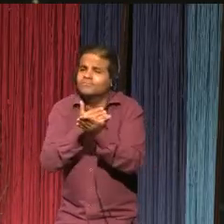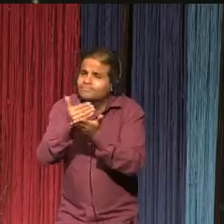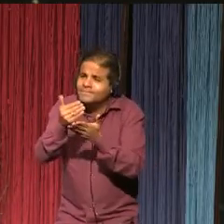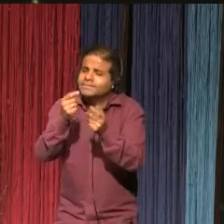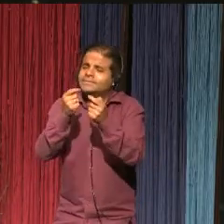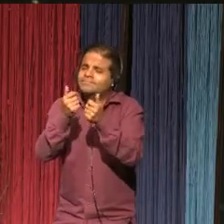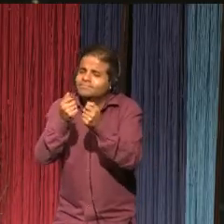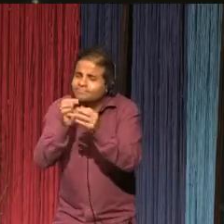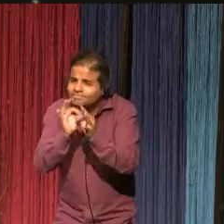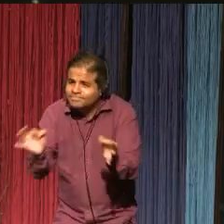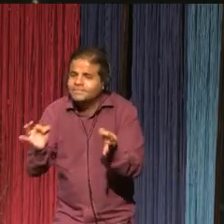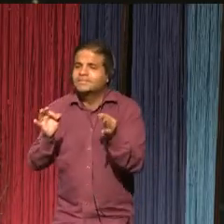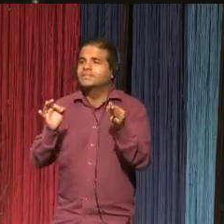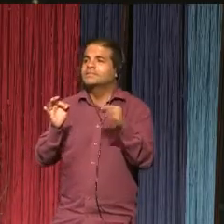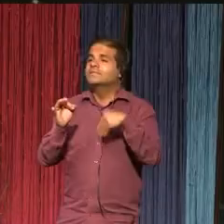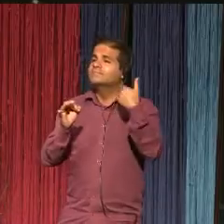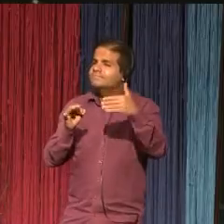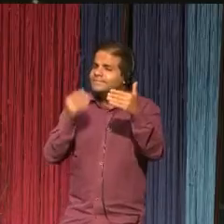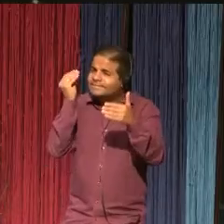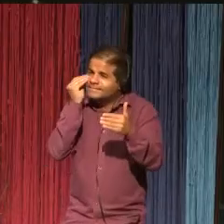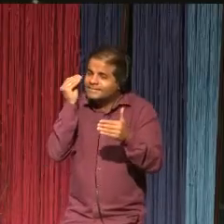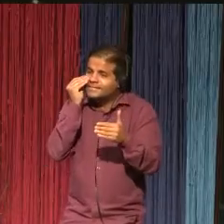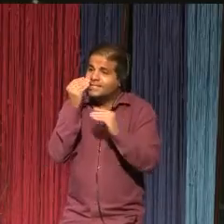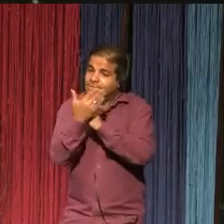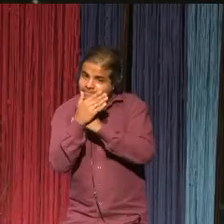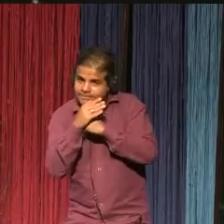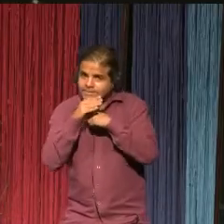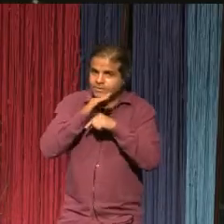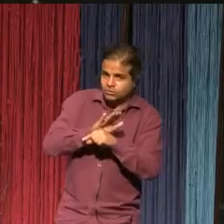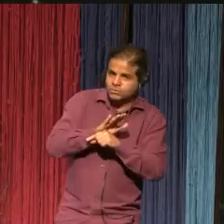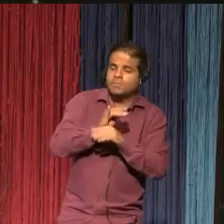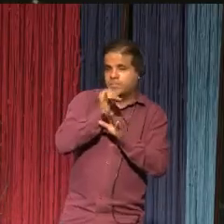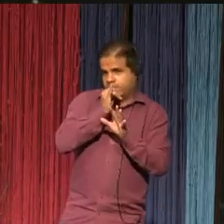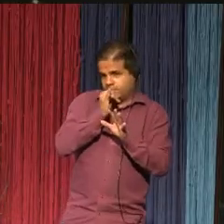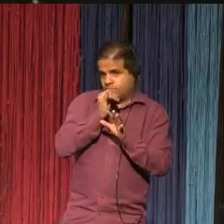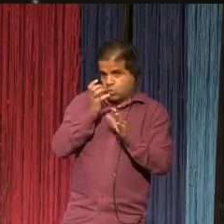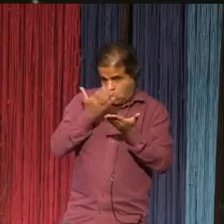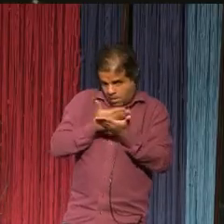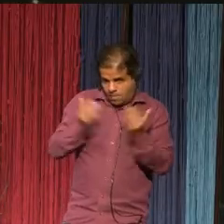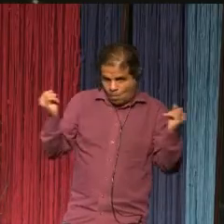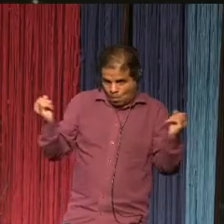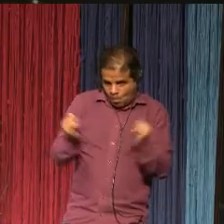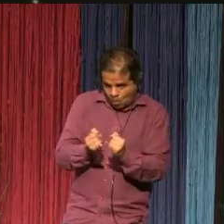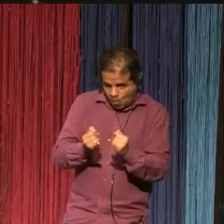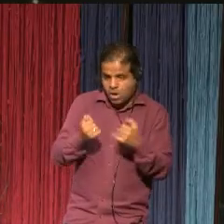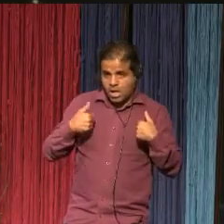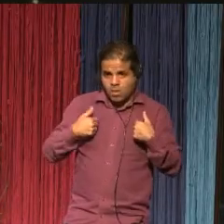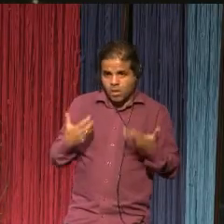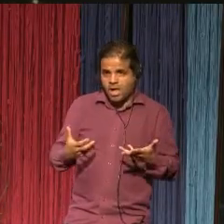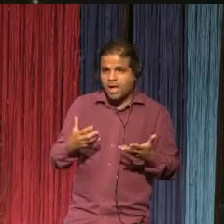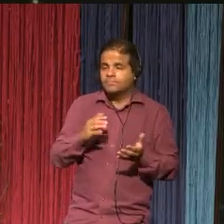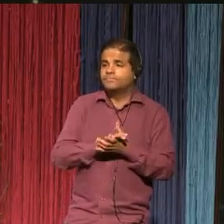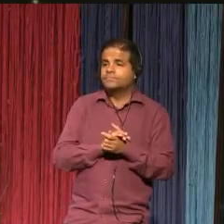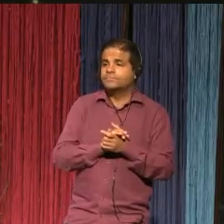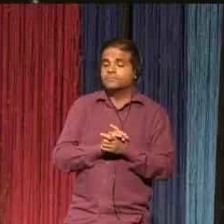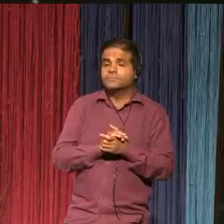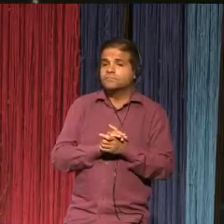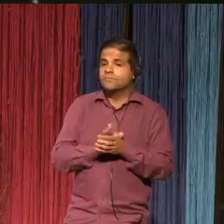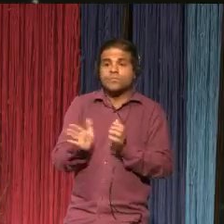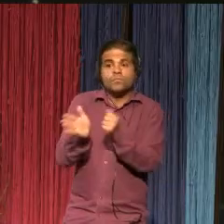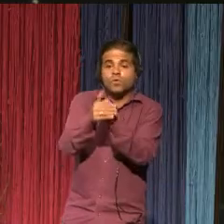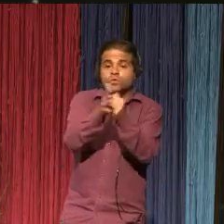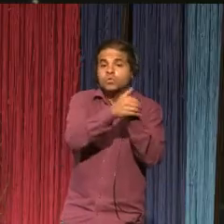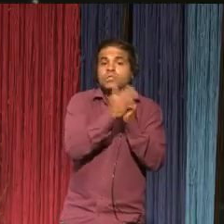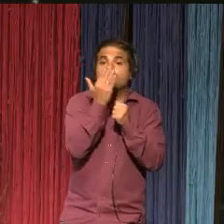pequeno e tente se ajudar. Por exemplo, quando eu quero perder peso, eu escondo as